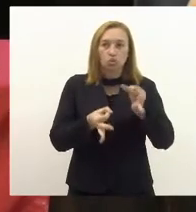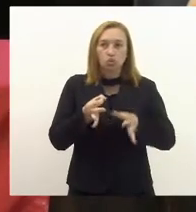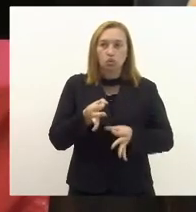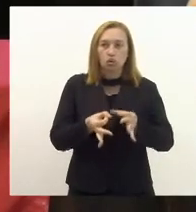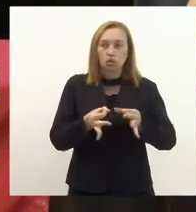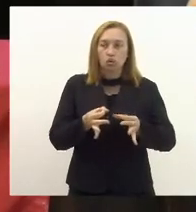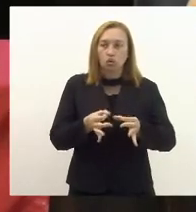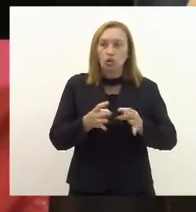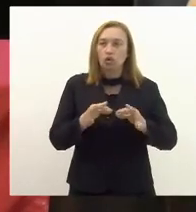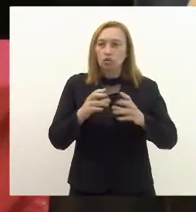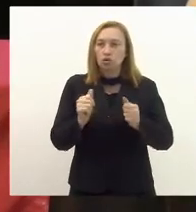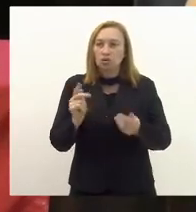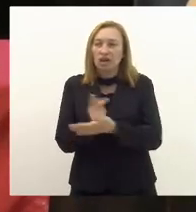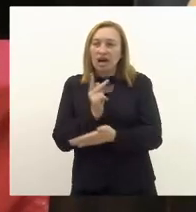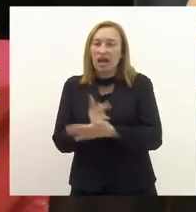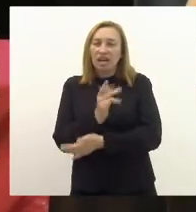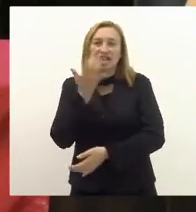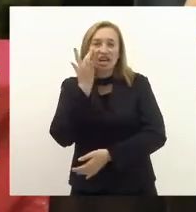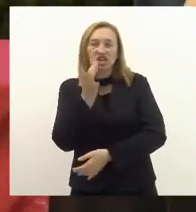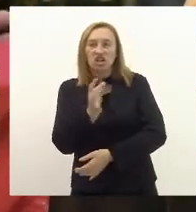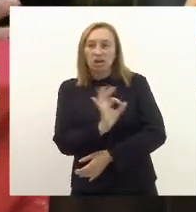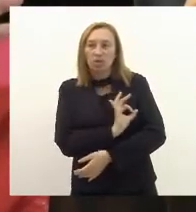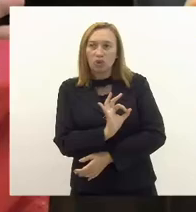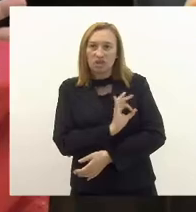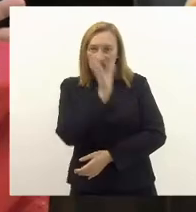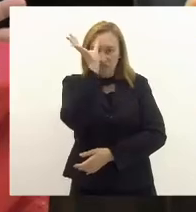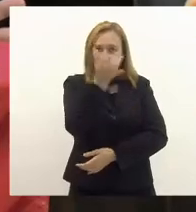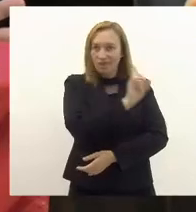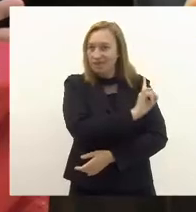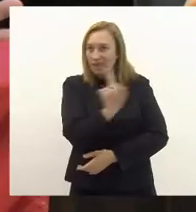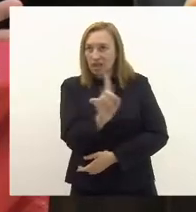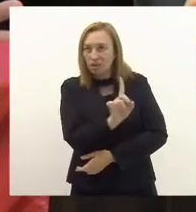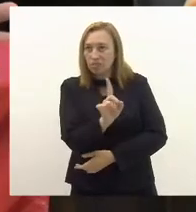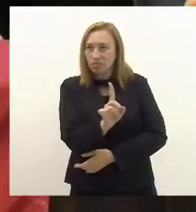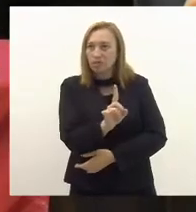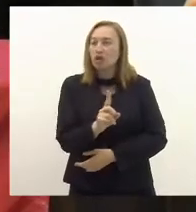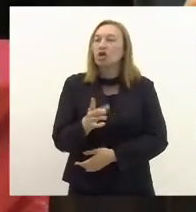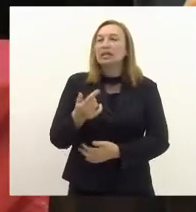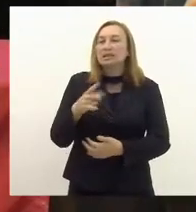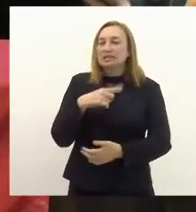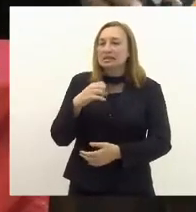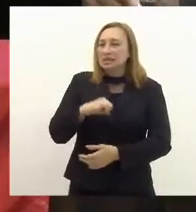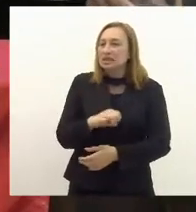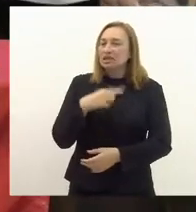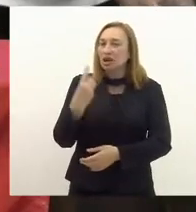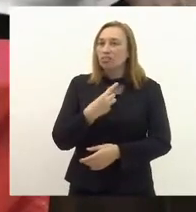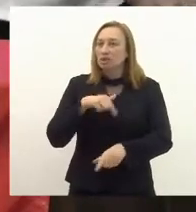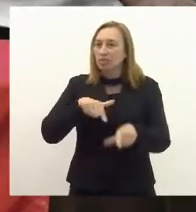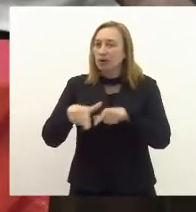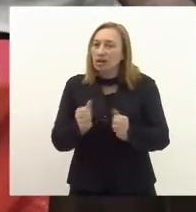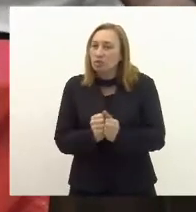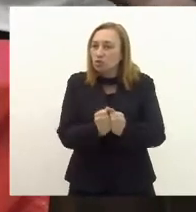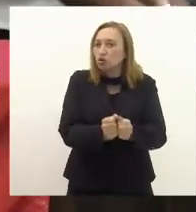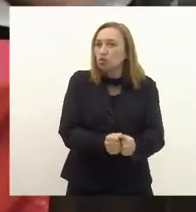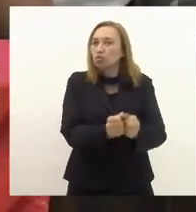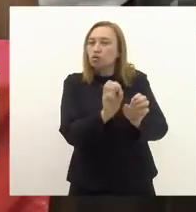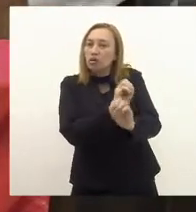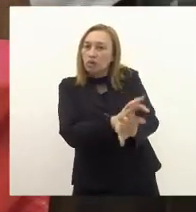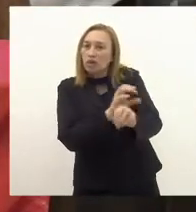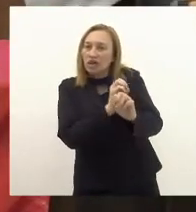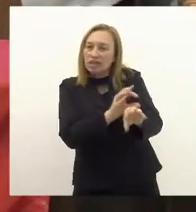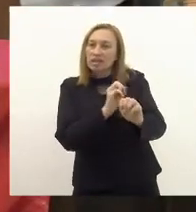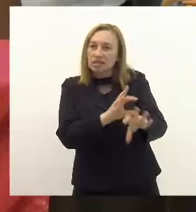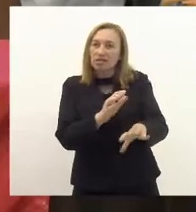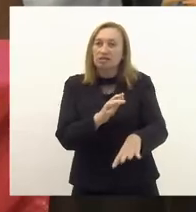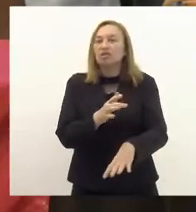andar errado depois a gente achar que a polícia vai resolver, porque não vai resolver. Se a gente não trabalhar com educação, com emprego e renda,